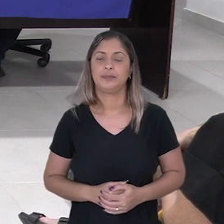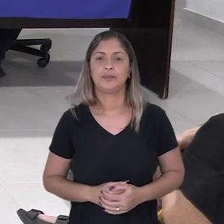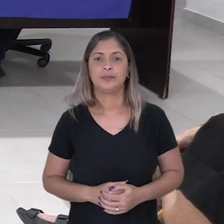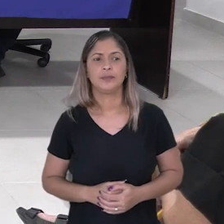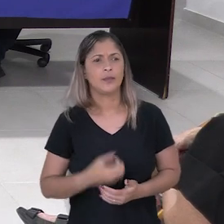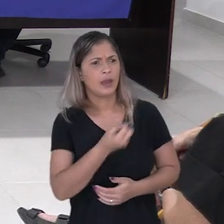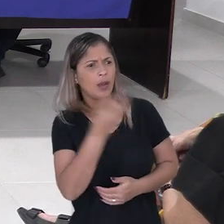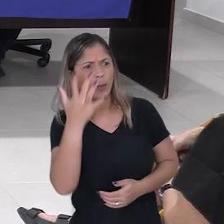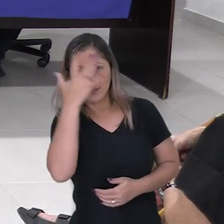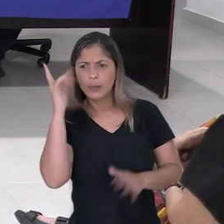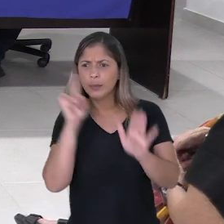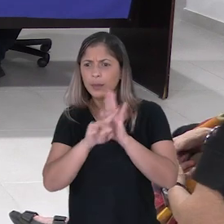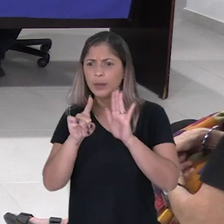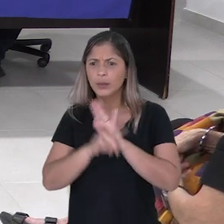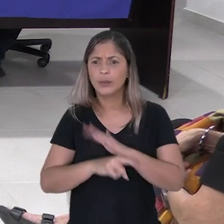Alguma pergunta?